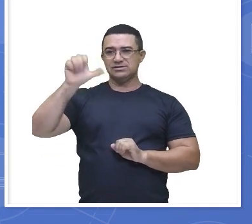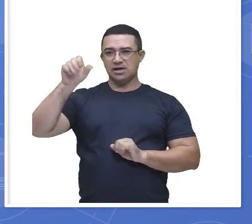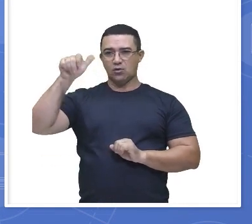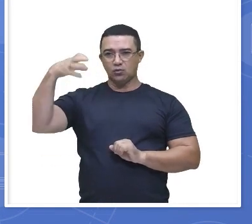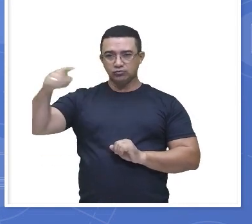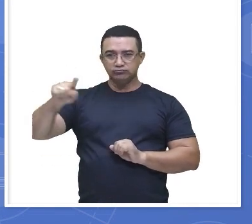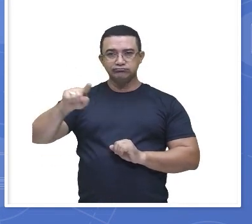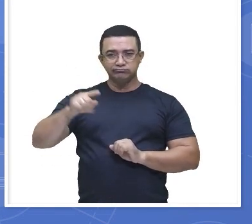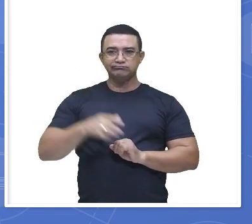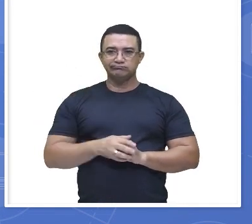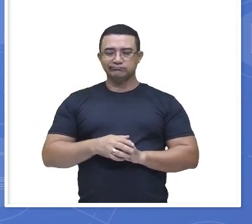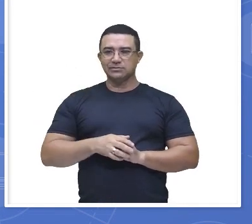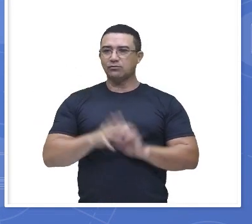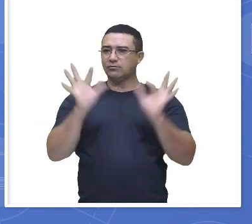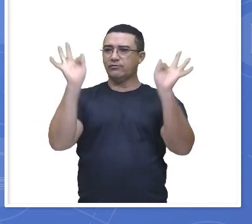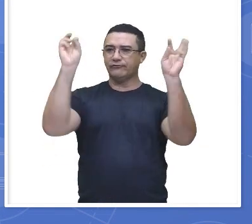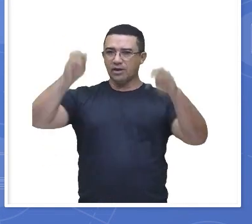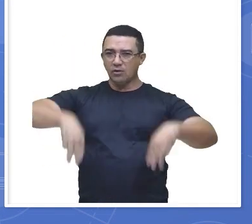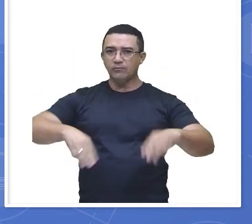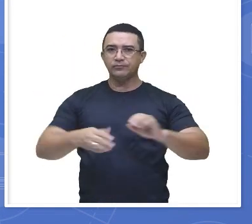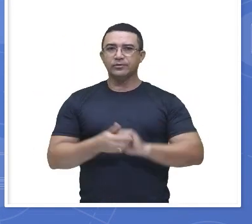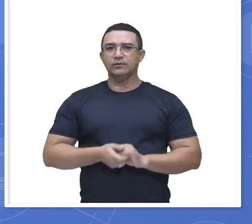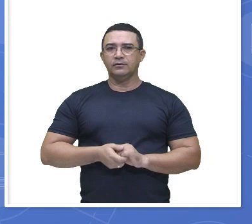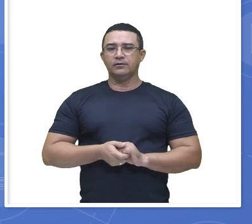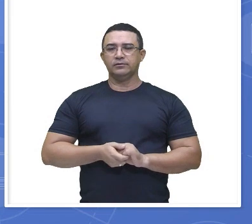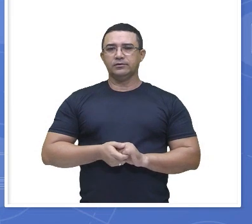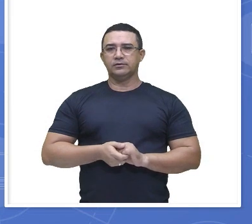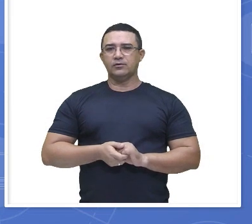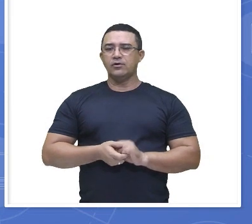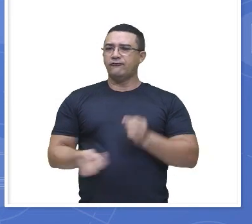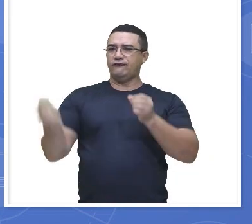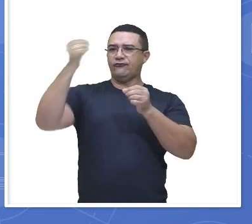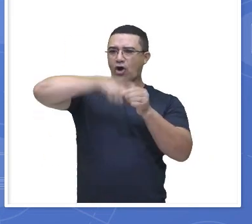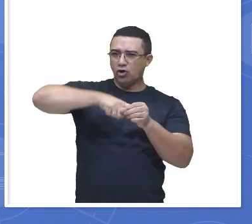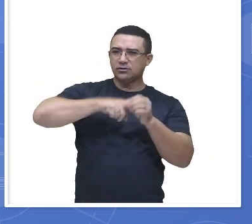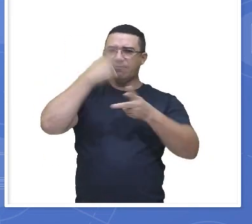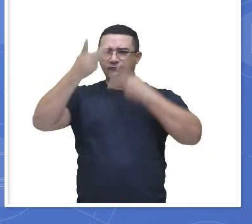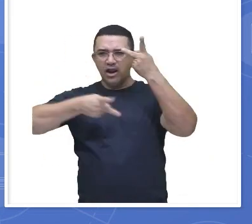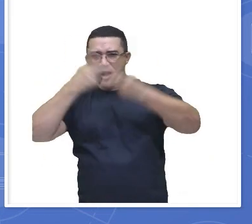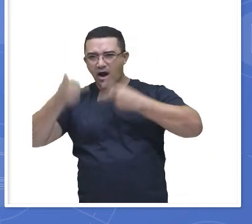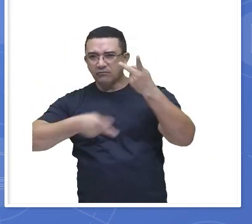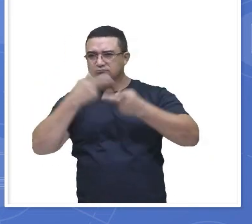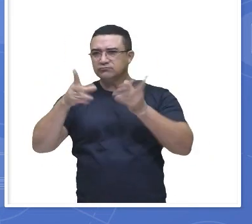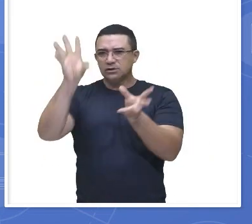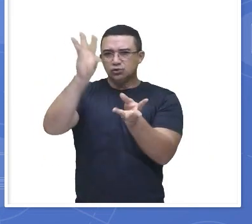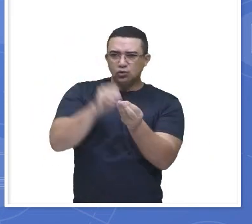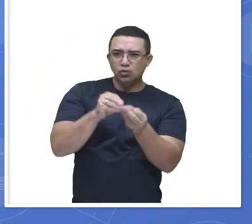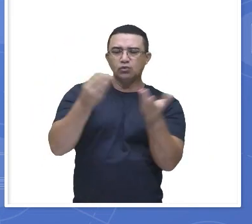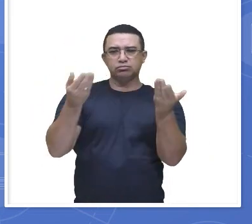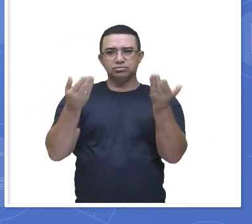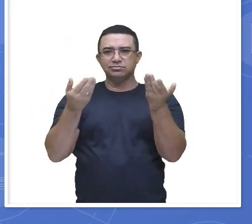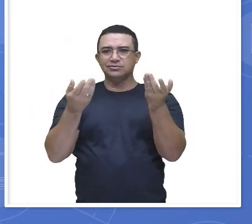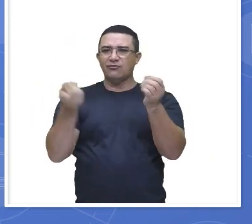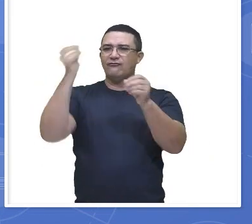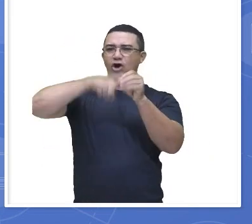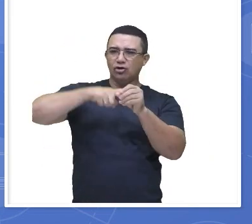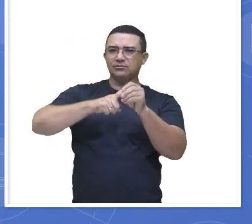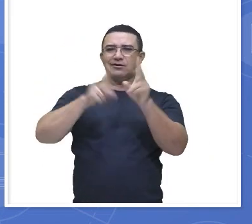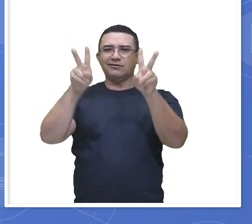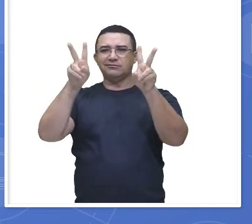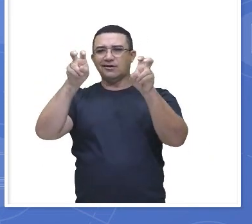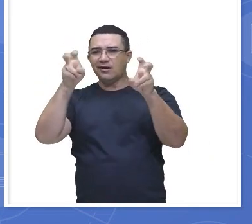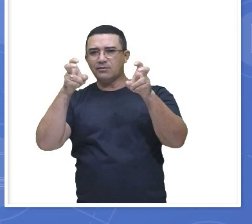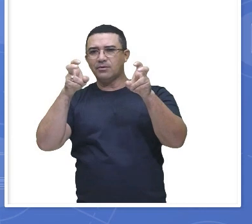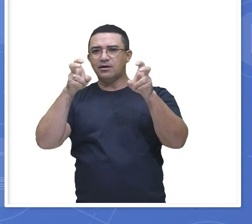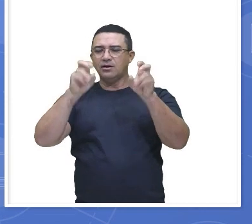tese para reforçar essa posição através de síntese ou dos argumentos, ou a retomada e o reforço